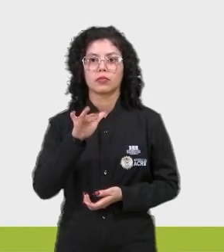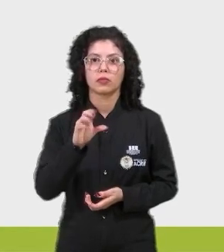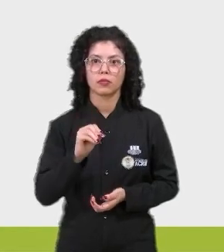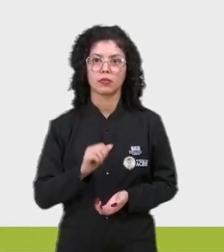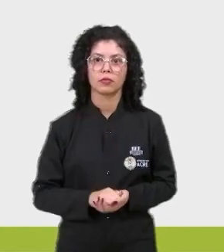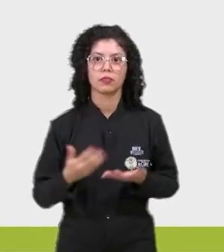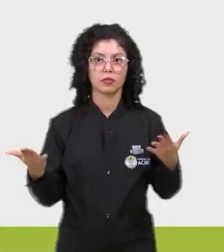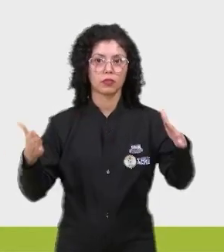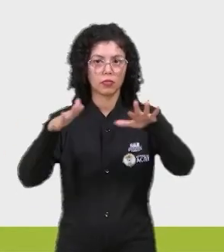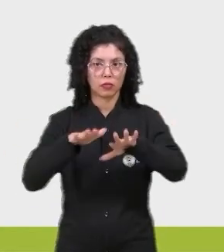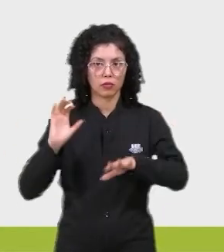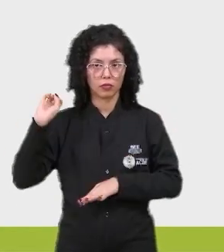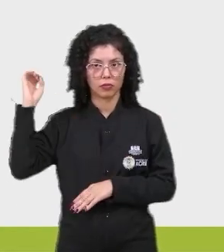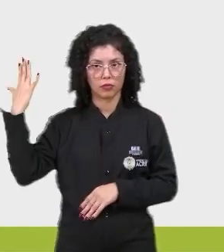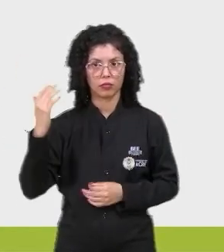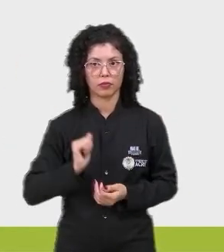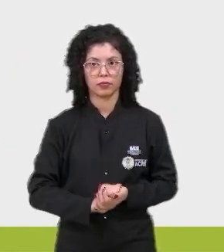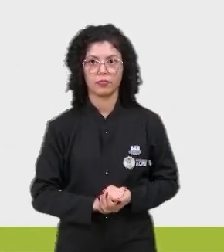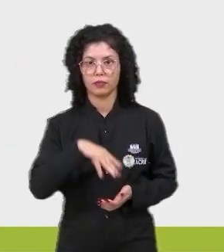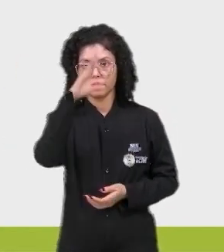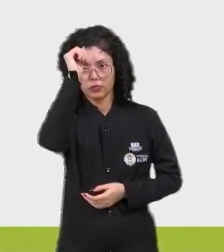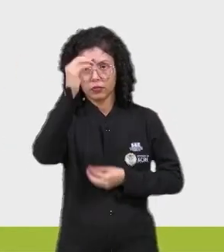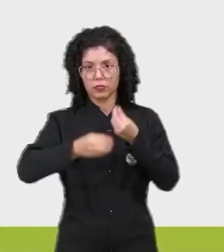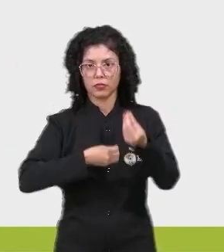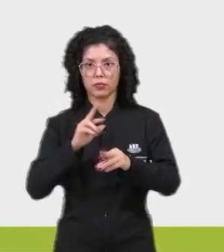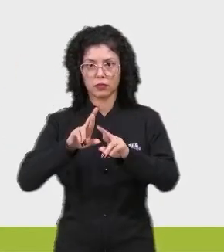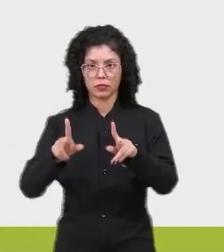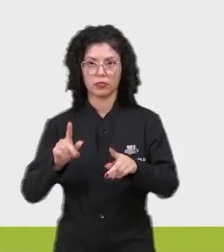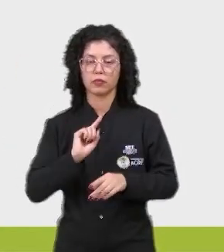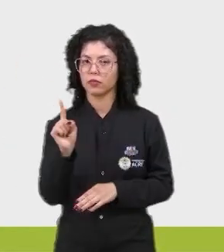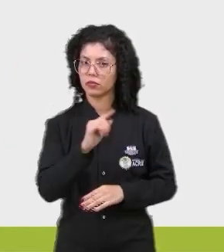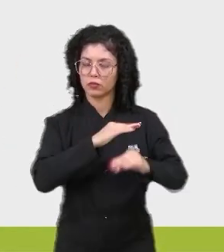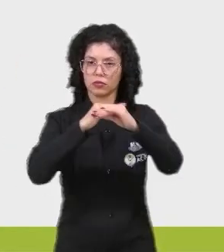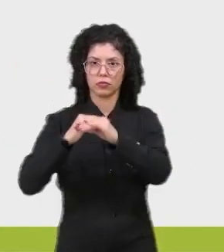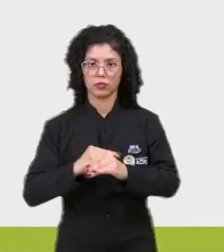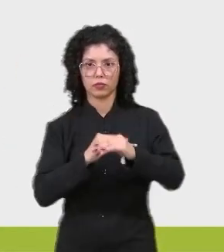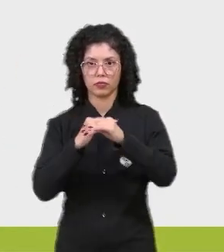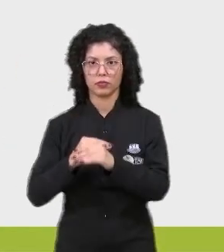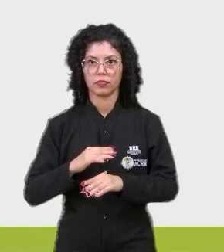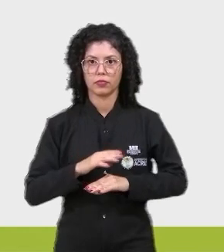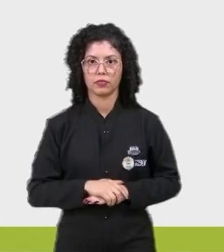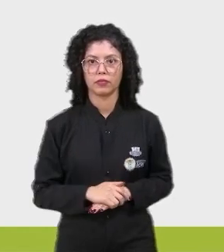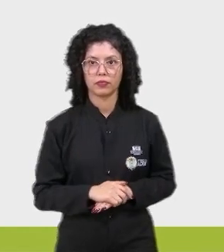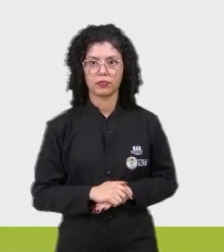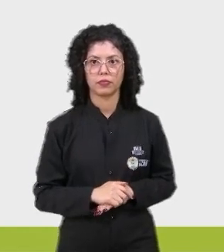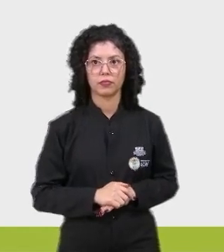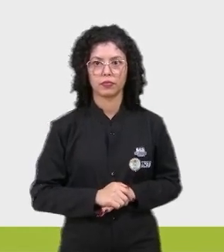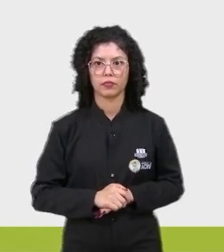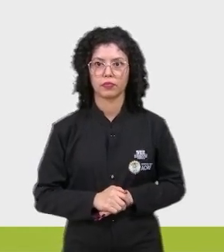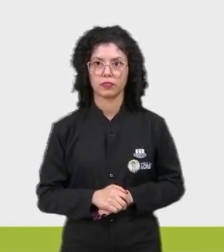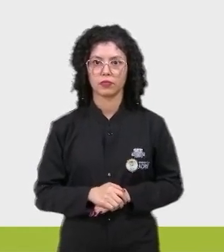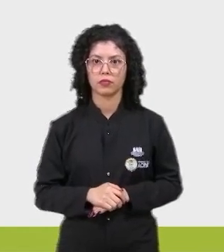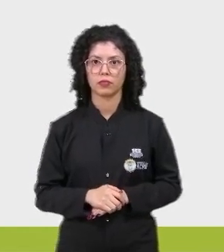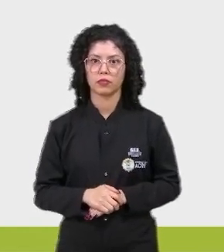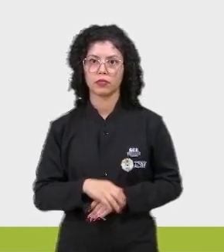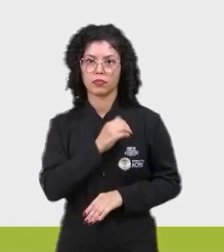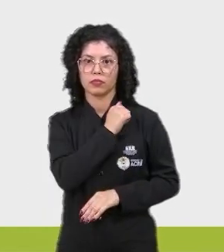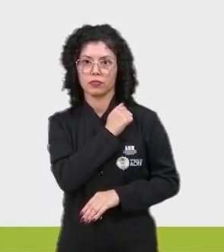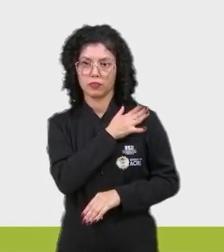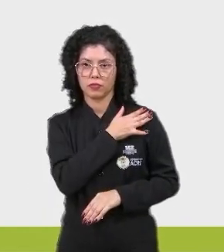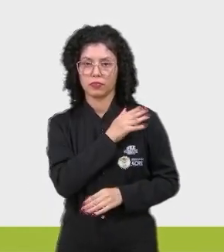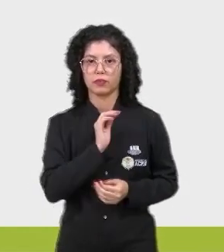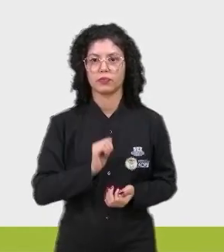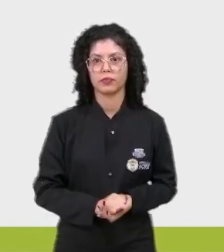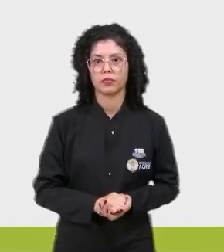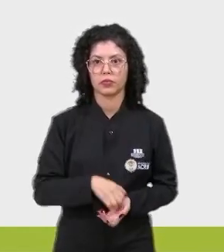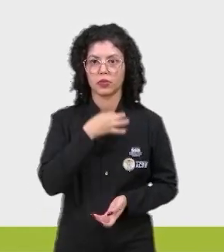A inclusão acontece quando se aprende com as diferenças e não com as igualdades. Preconceito